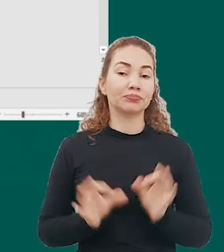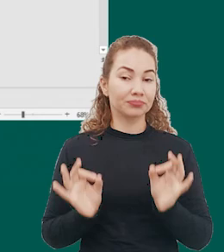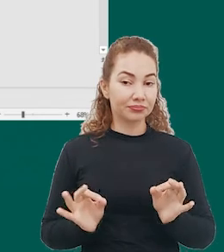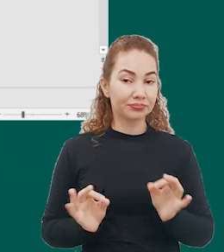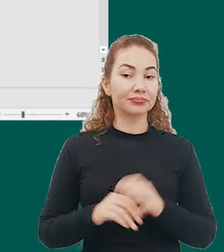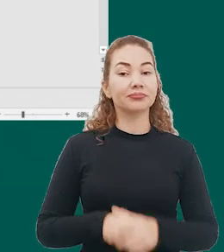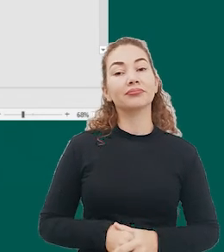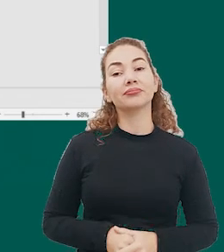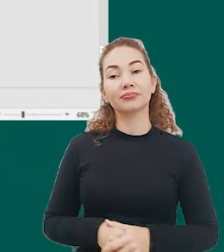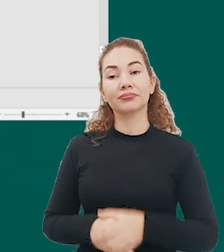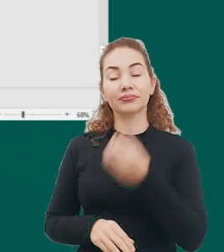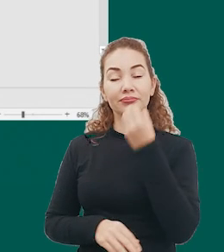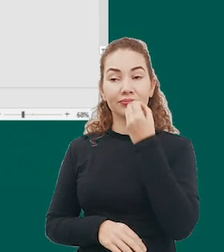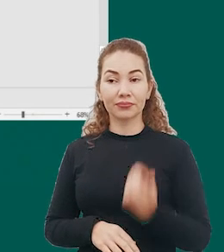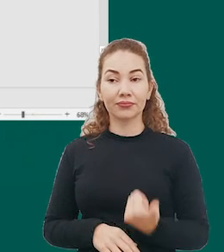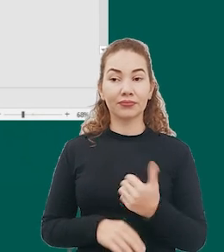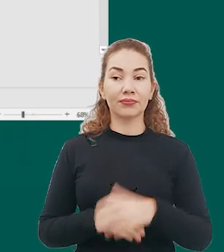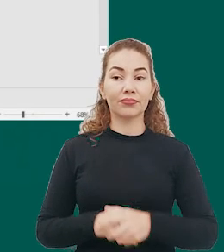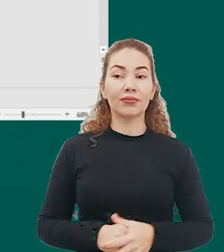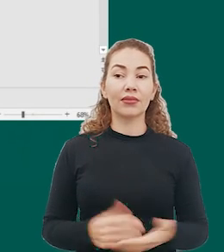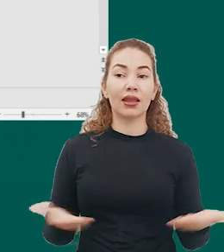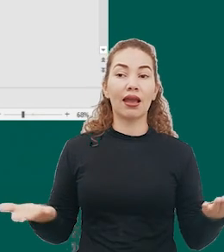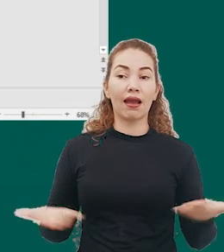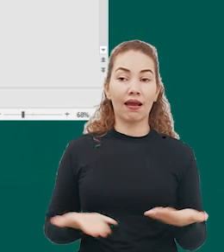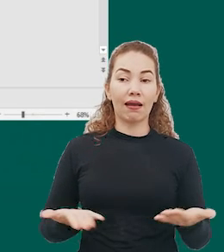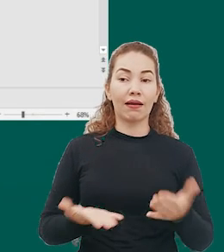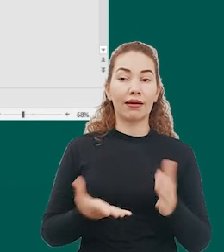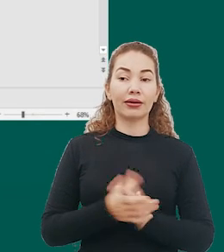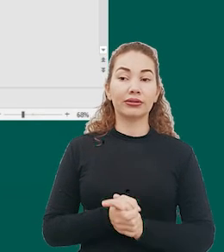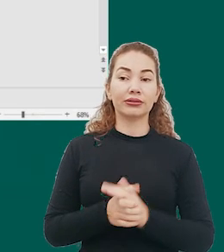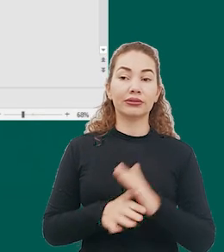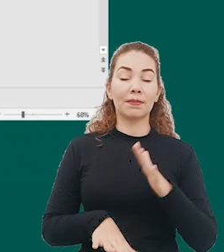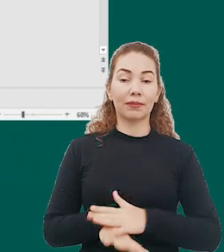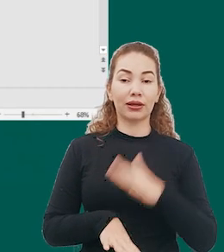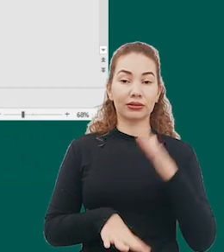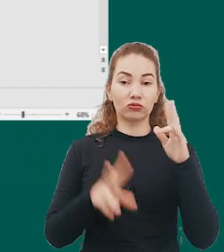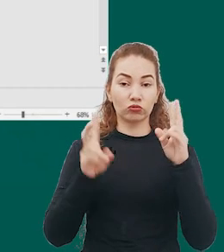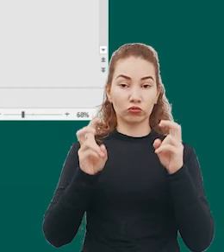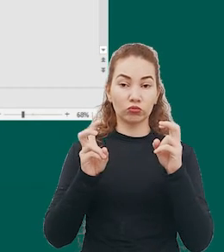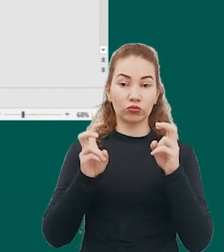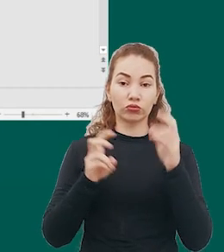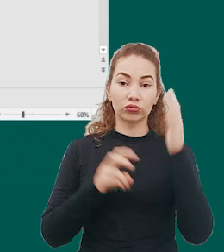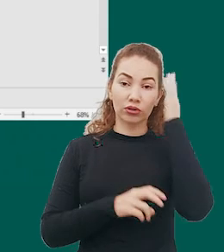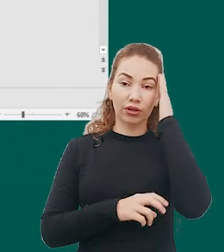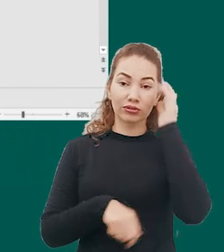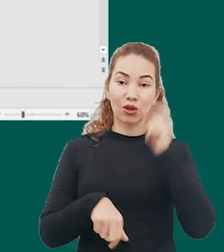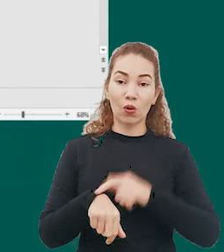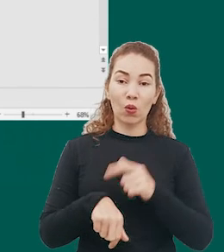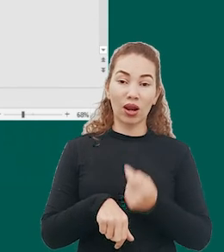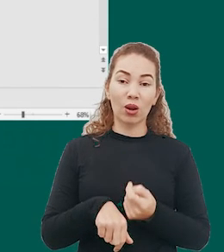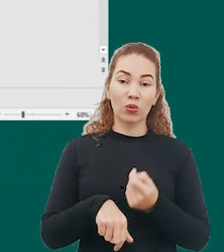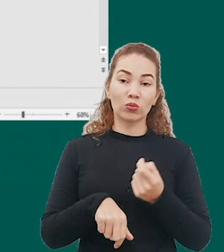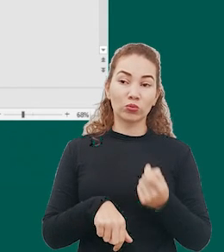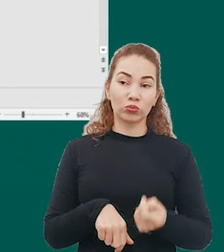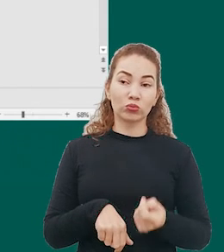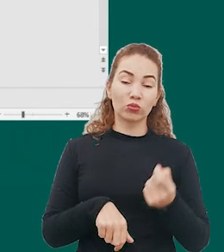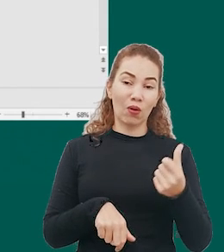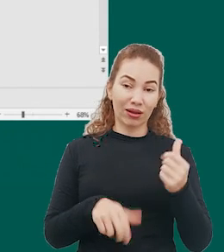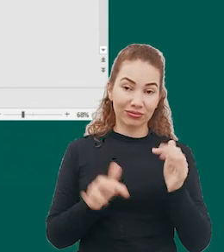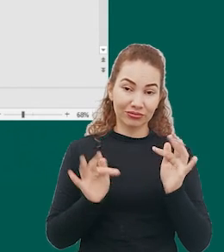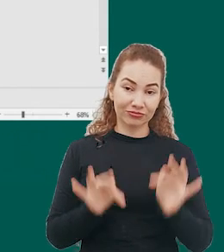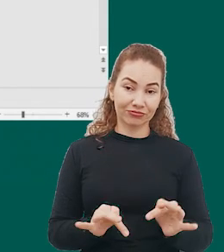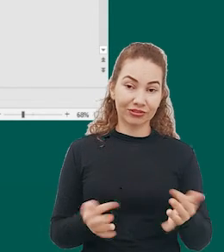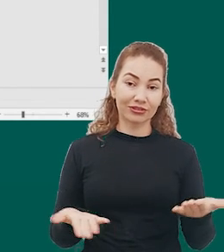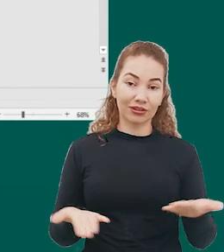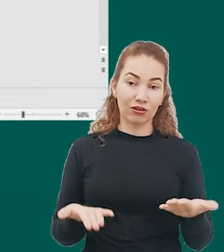certo? Muito bem. E vamos ver mais um tema. Eu sei que o nosso horário já está se